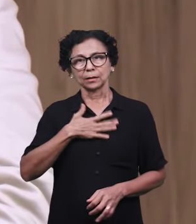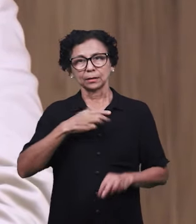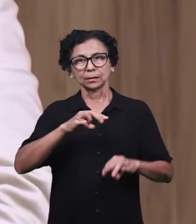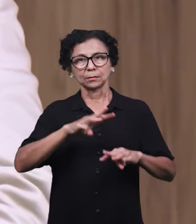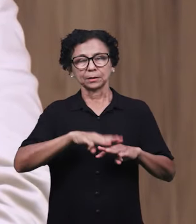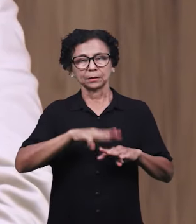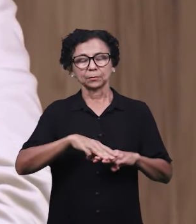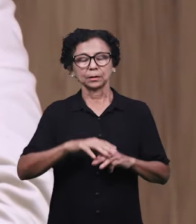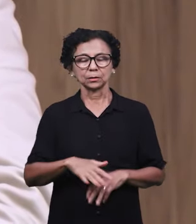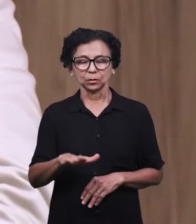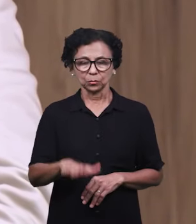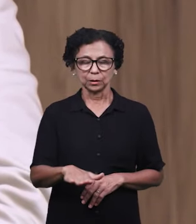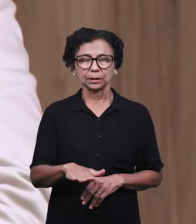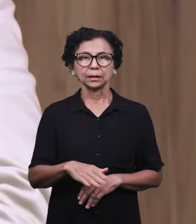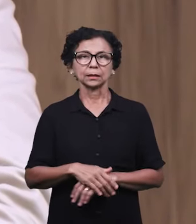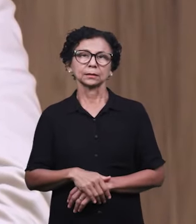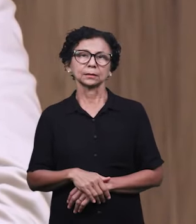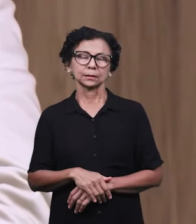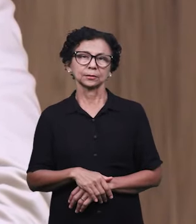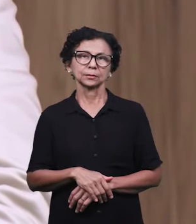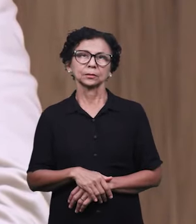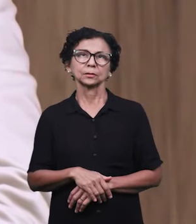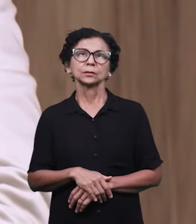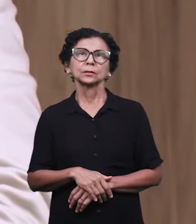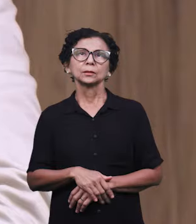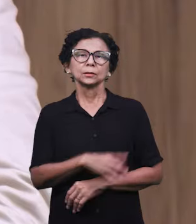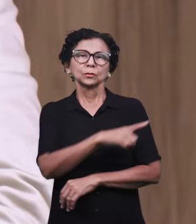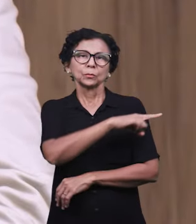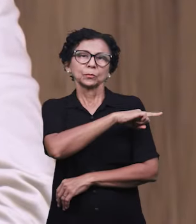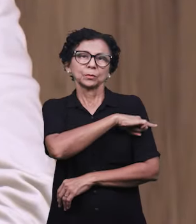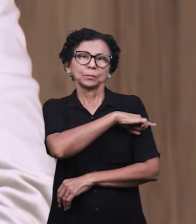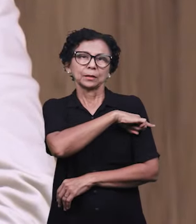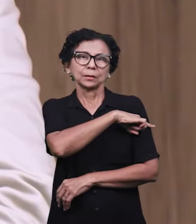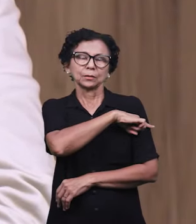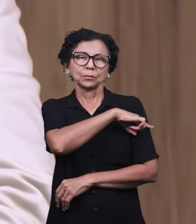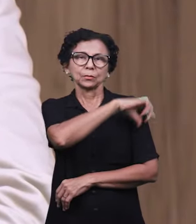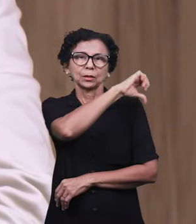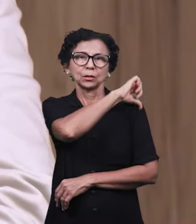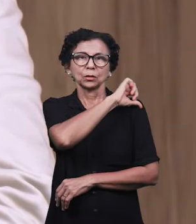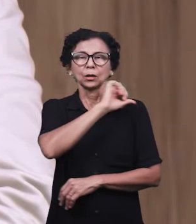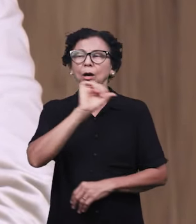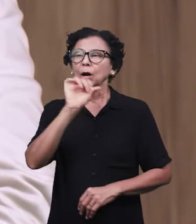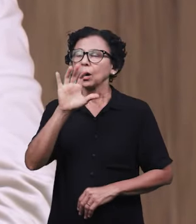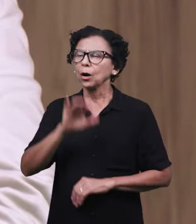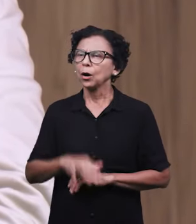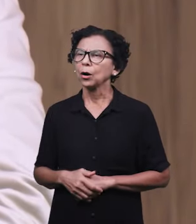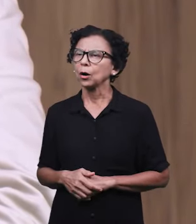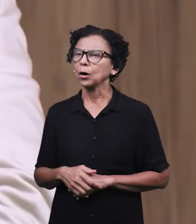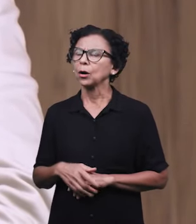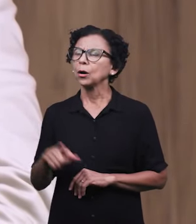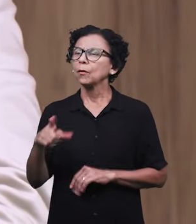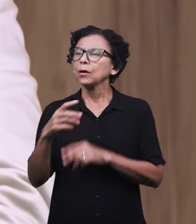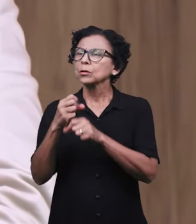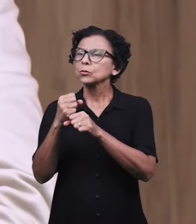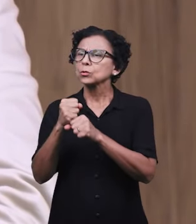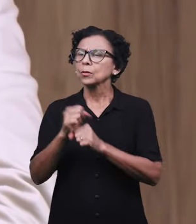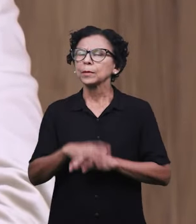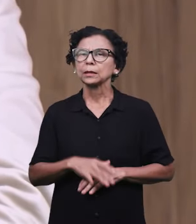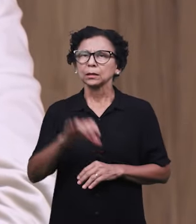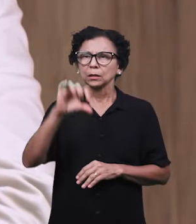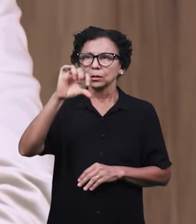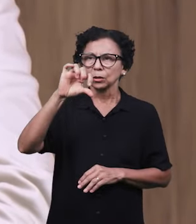uma soma, 9 menos 5, pode fazer, vai dar 4. Agora, 5 menos 9, não pode